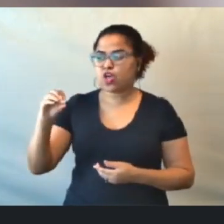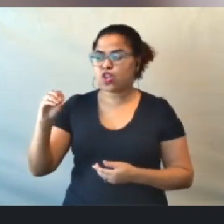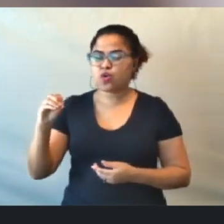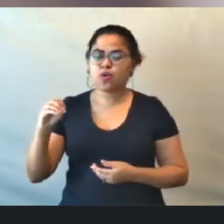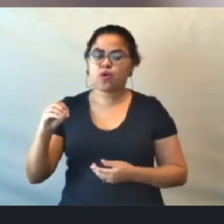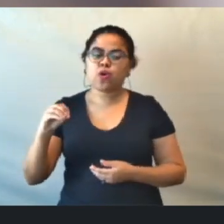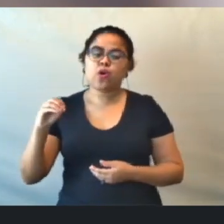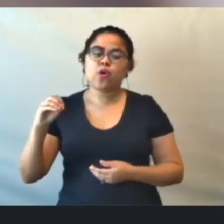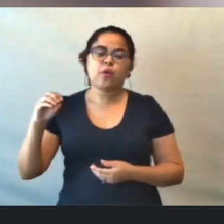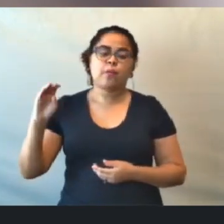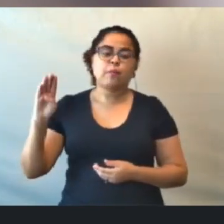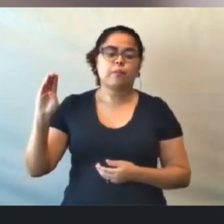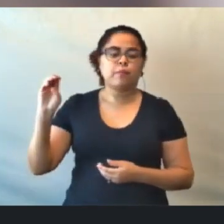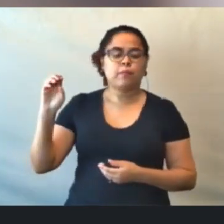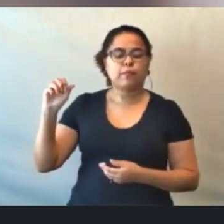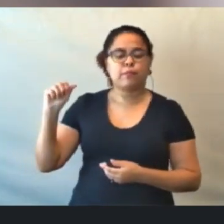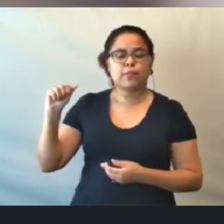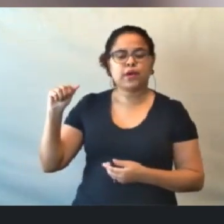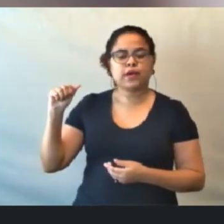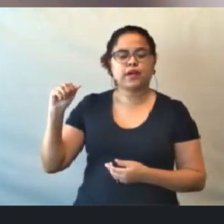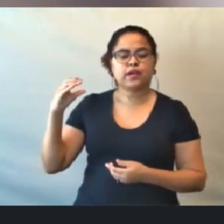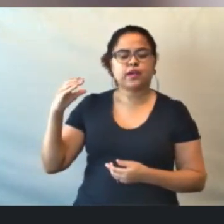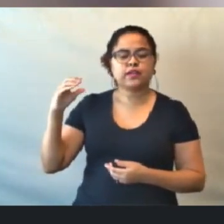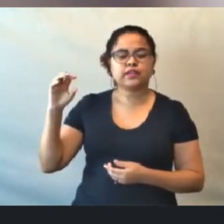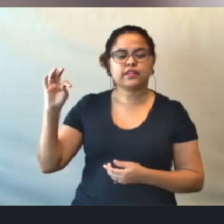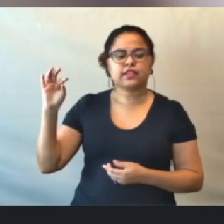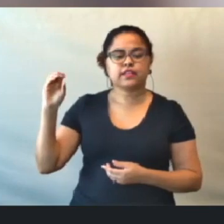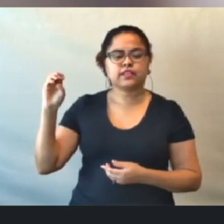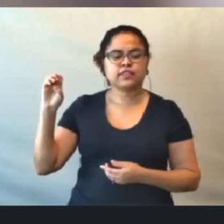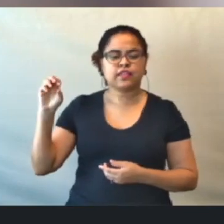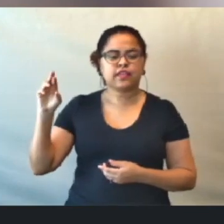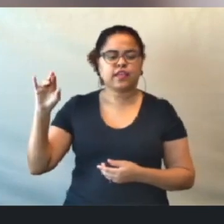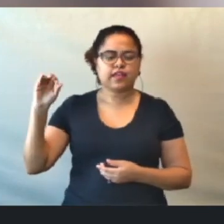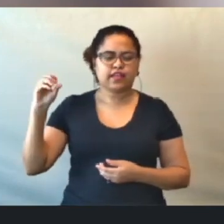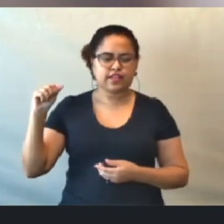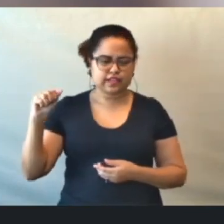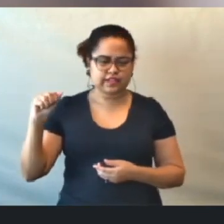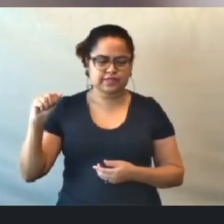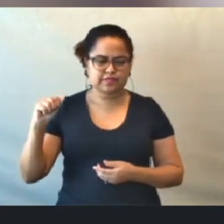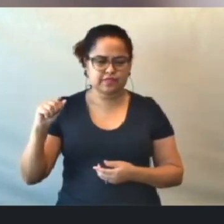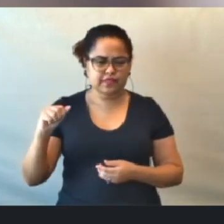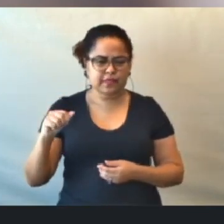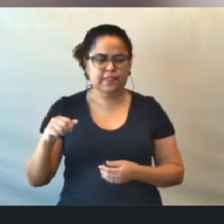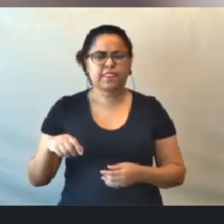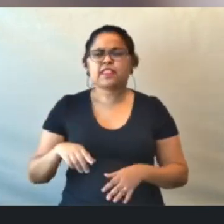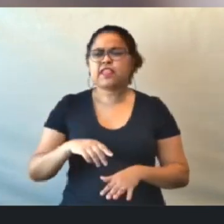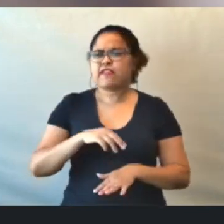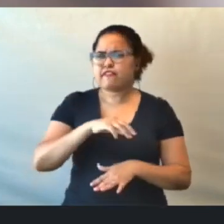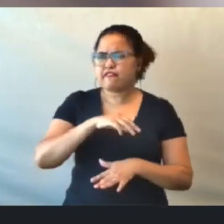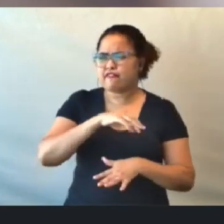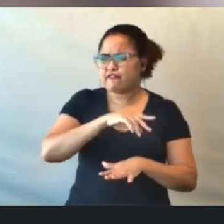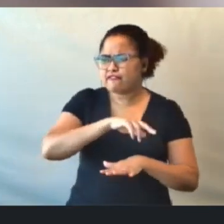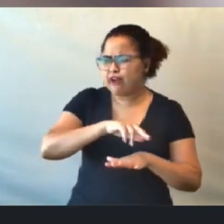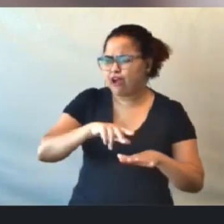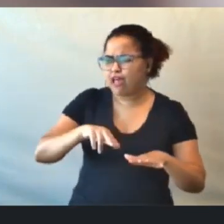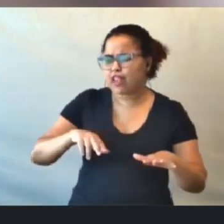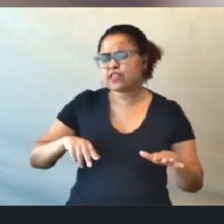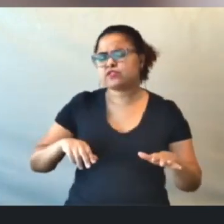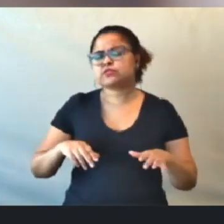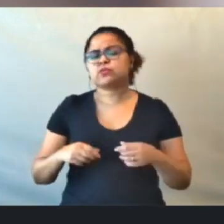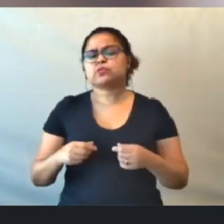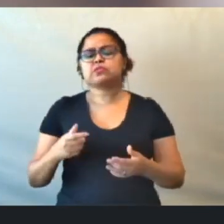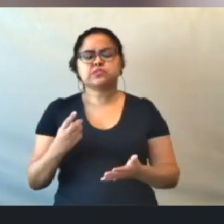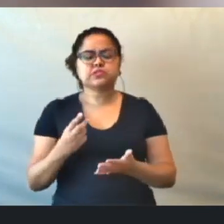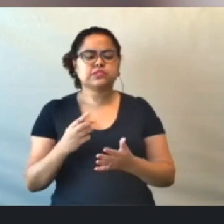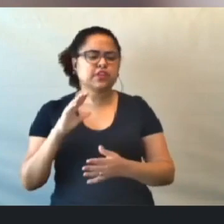né, de intervenções da bacia, muitas coisas estão acontecendo, mesmo essa parte da poluição difusa, né, tem vários projetos